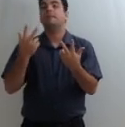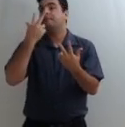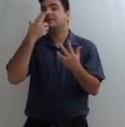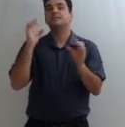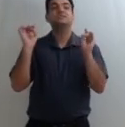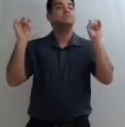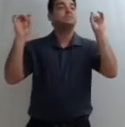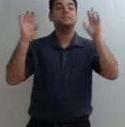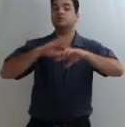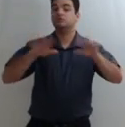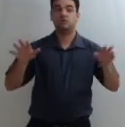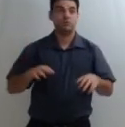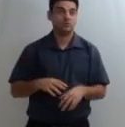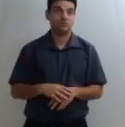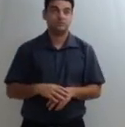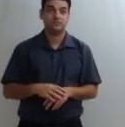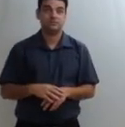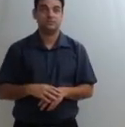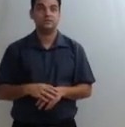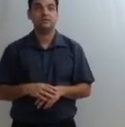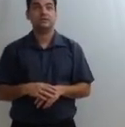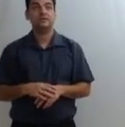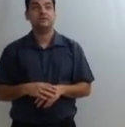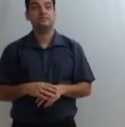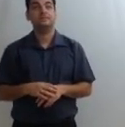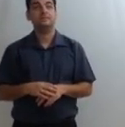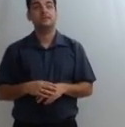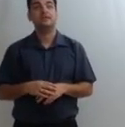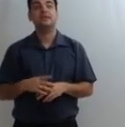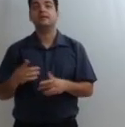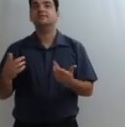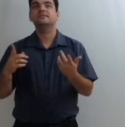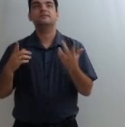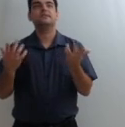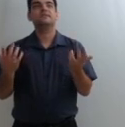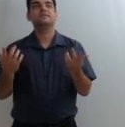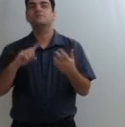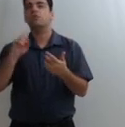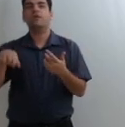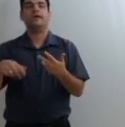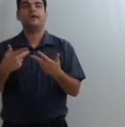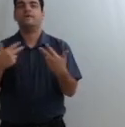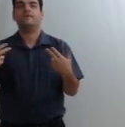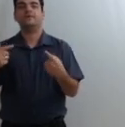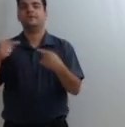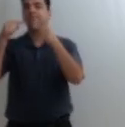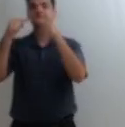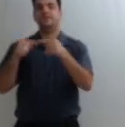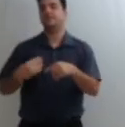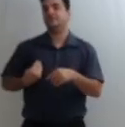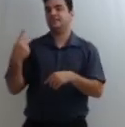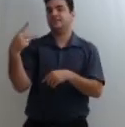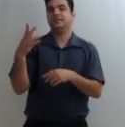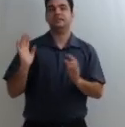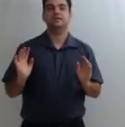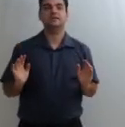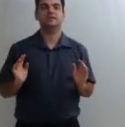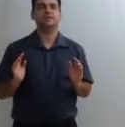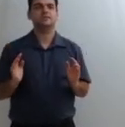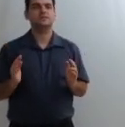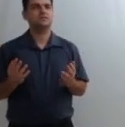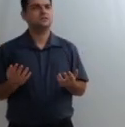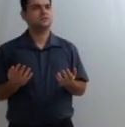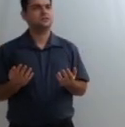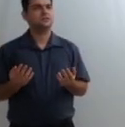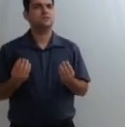grave ela é um caso, é um fato isolado na vida do sentenciado, como nós temos